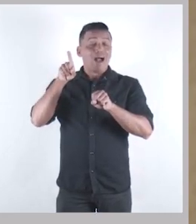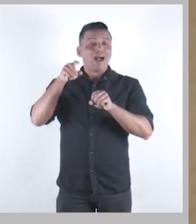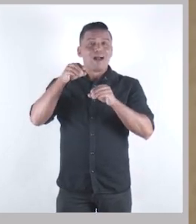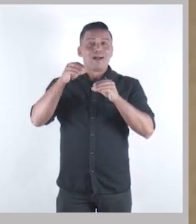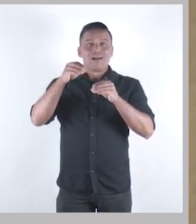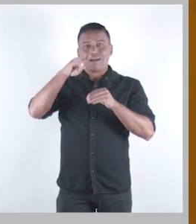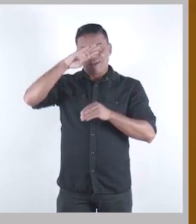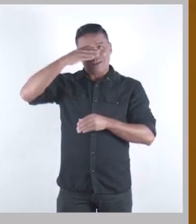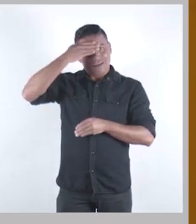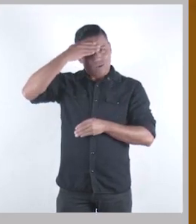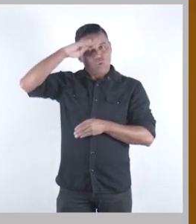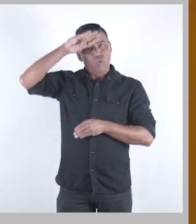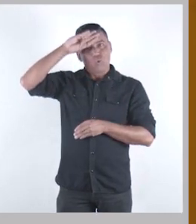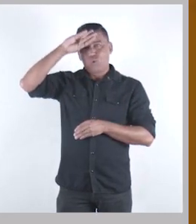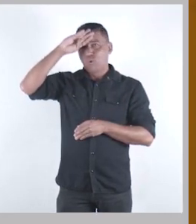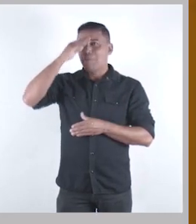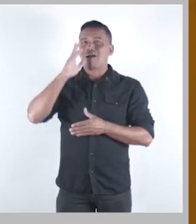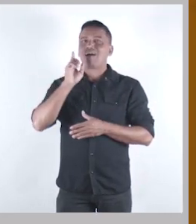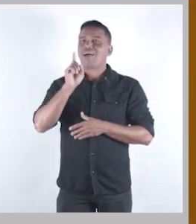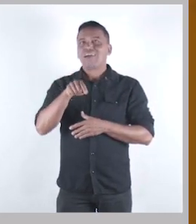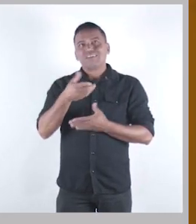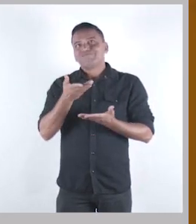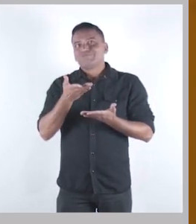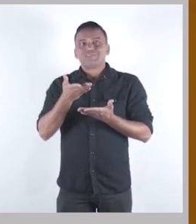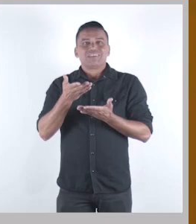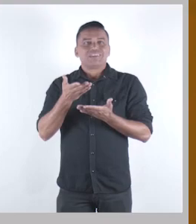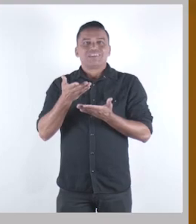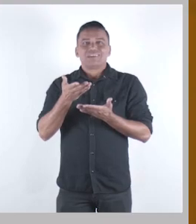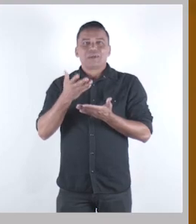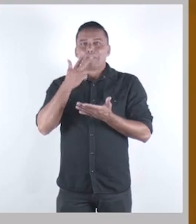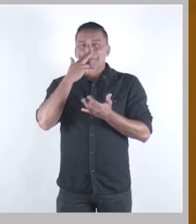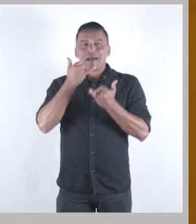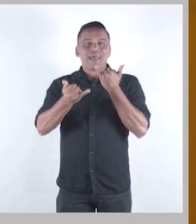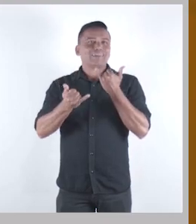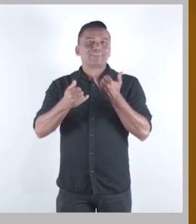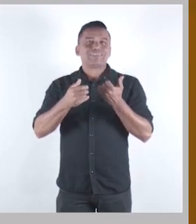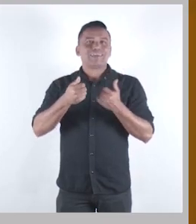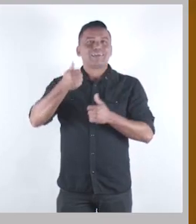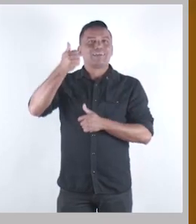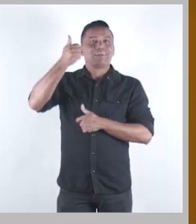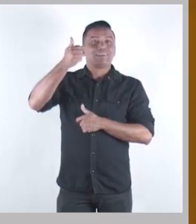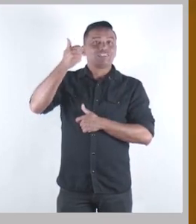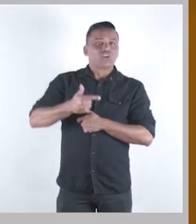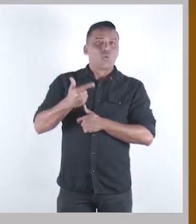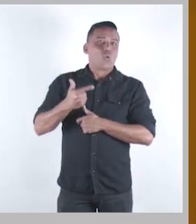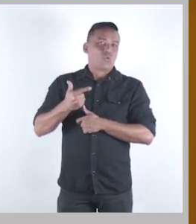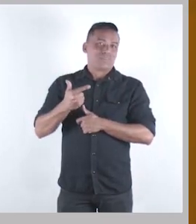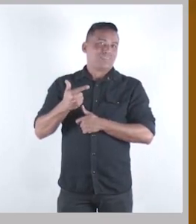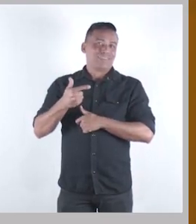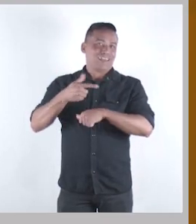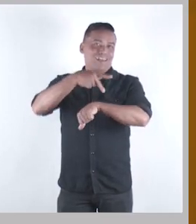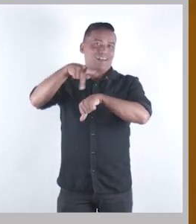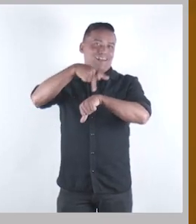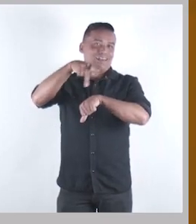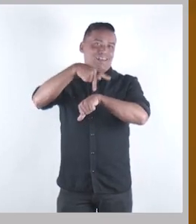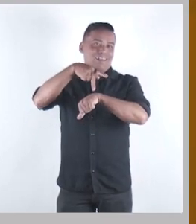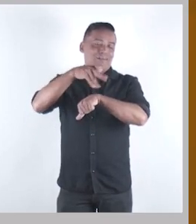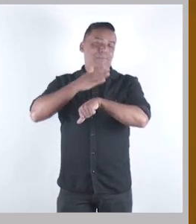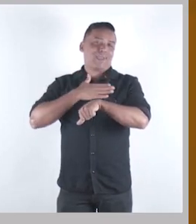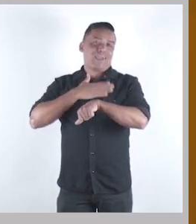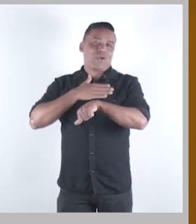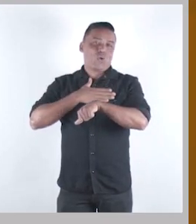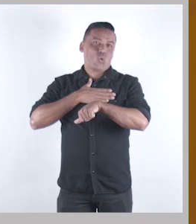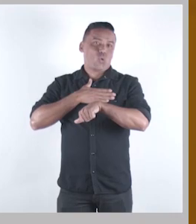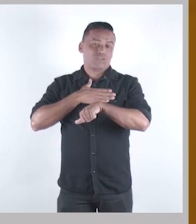mim, passou a ser, obviamente, uma segunda pátria, né? Por várias razões. Eu, quando saí daqui,